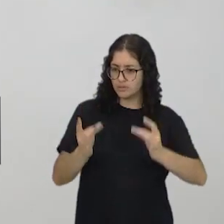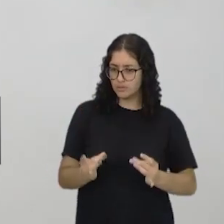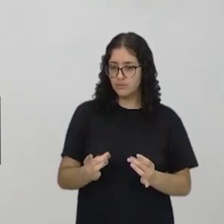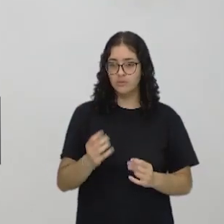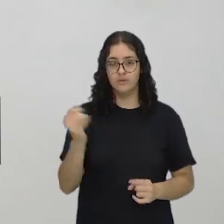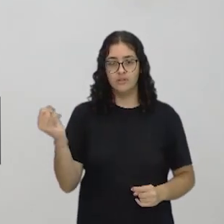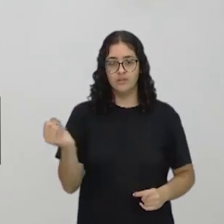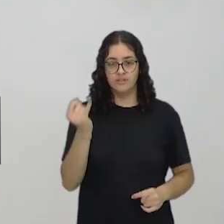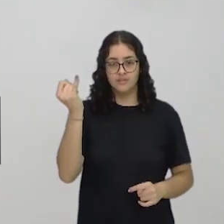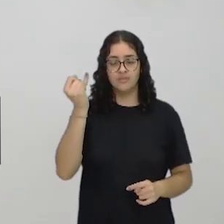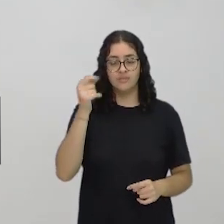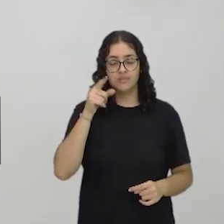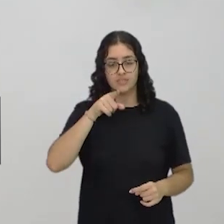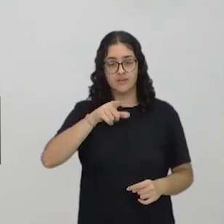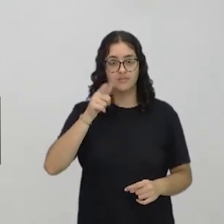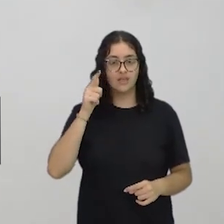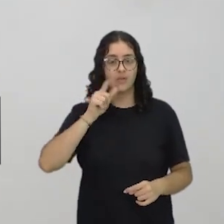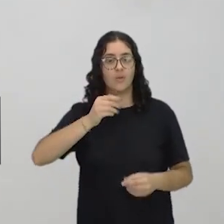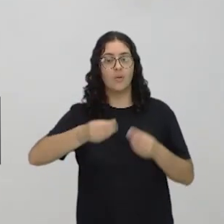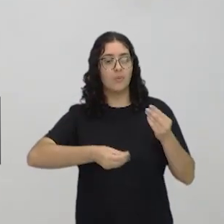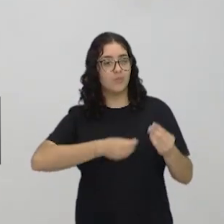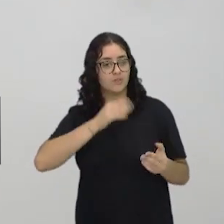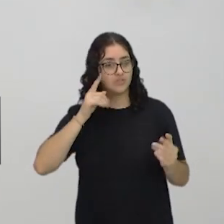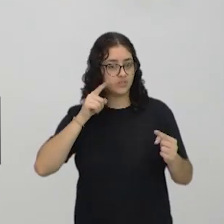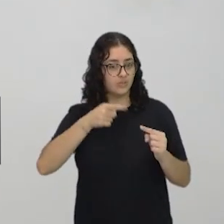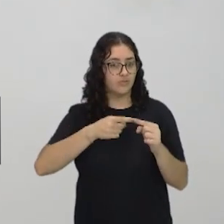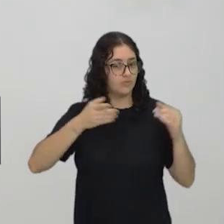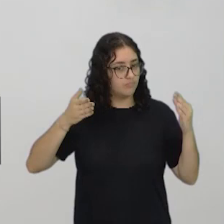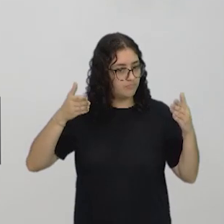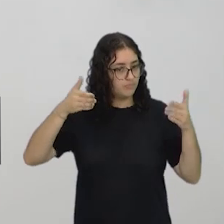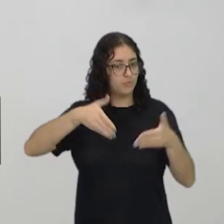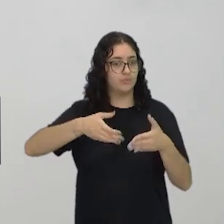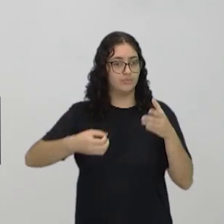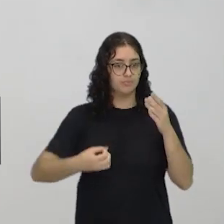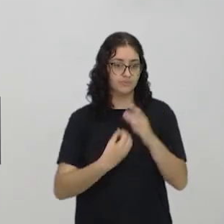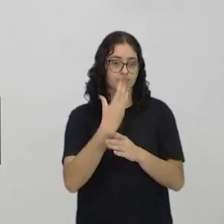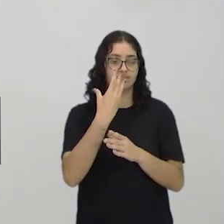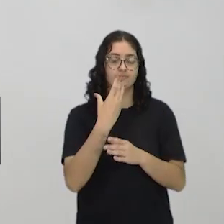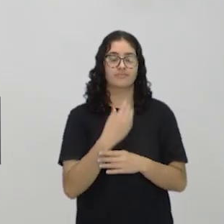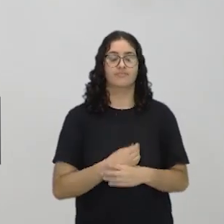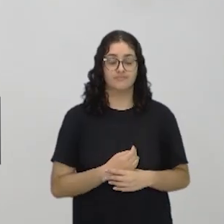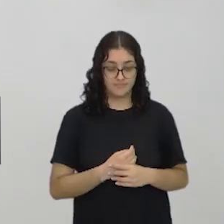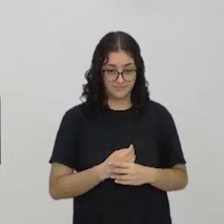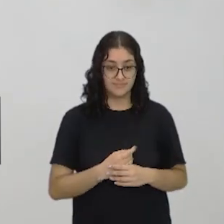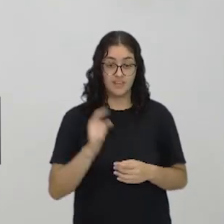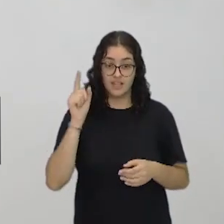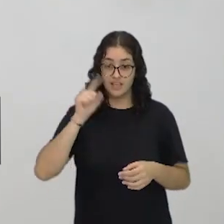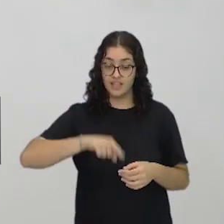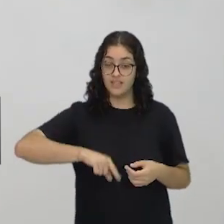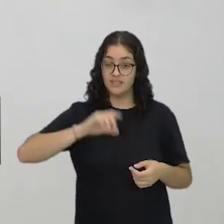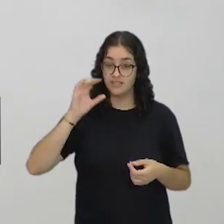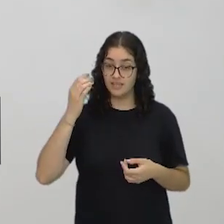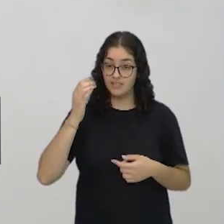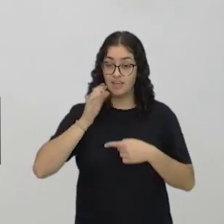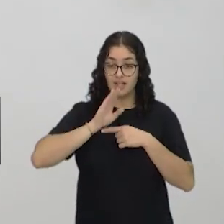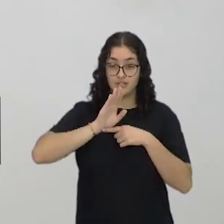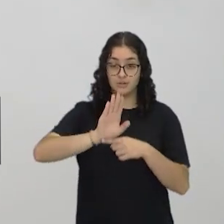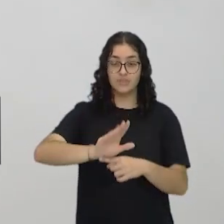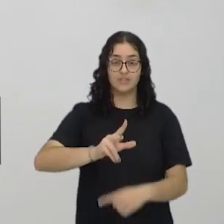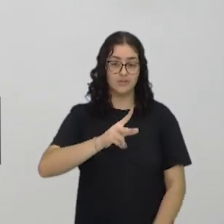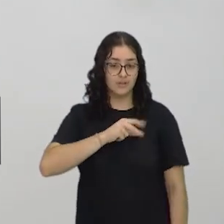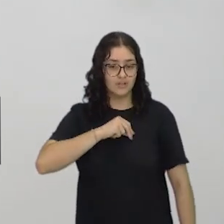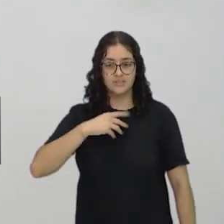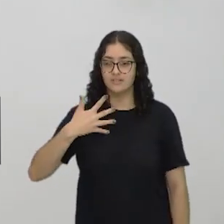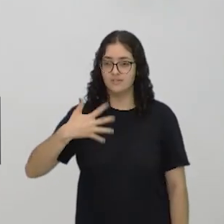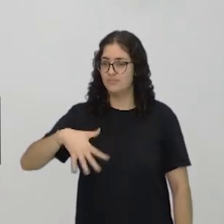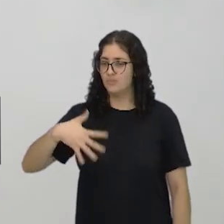você tenha mais visualizações nos vídeos que você está criando. Então, essa ciência, ela ajuda muito em todas